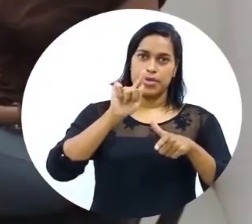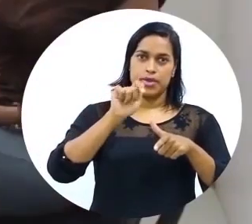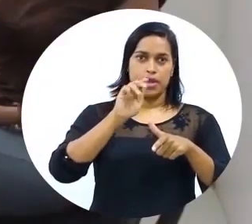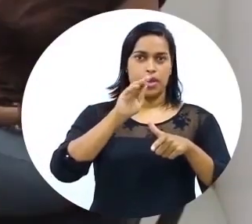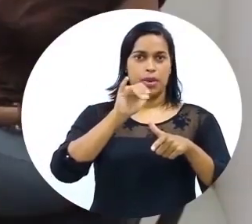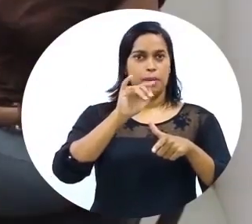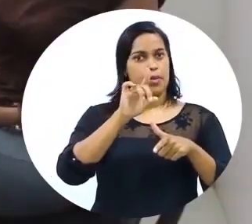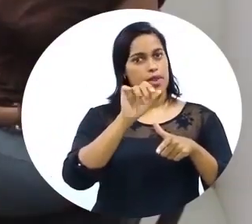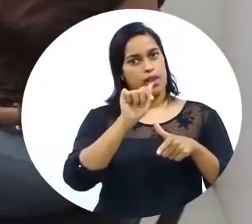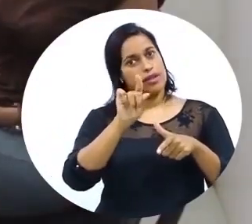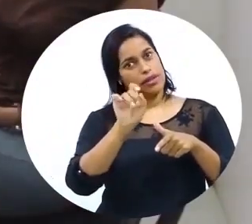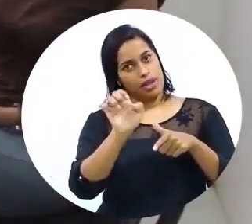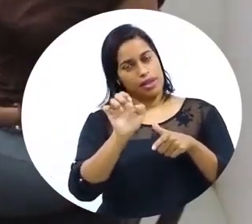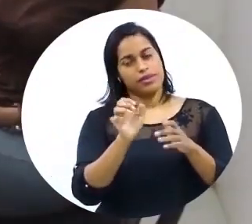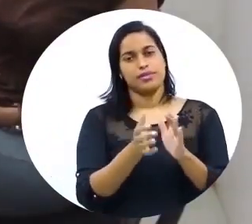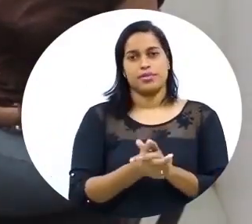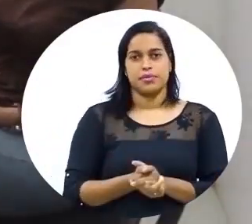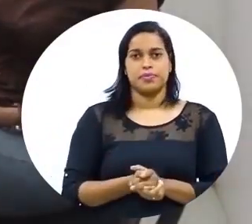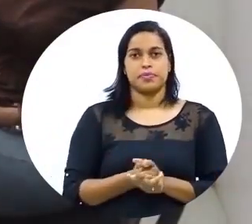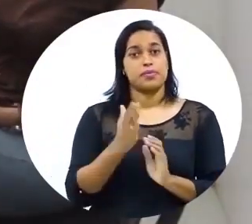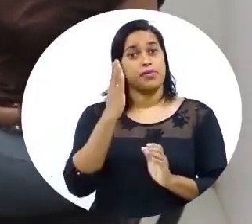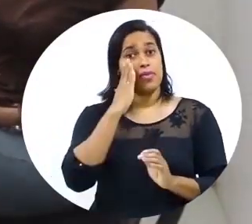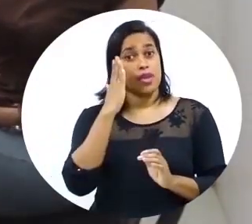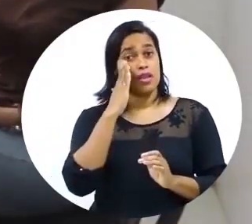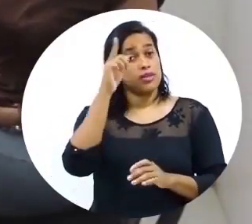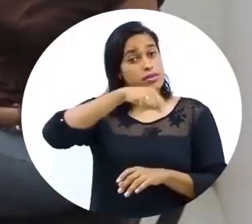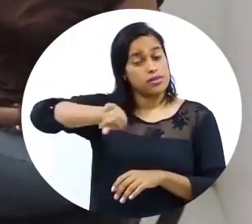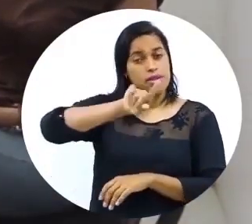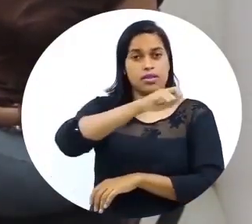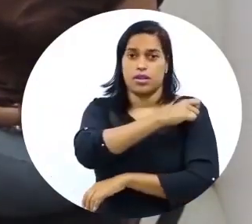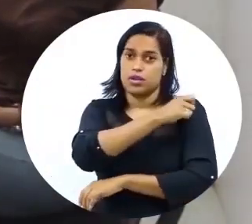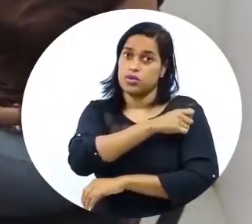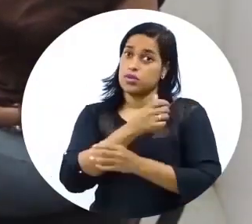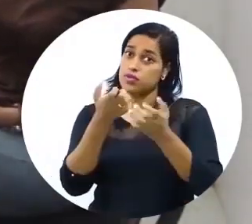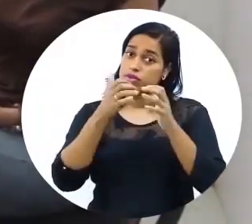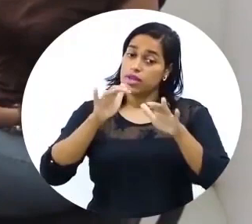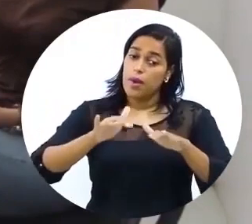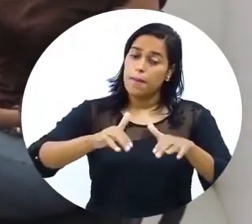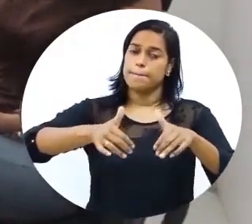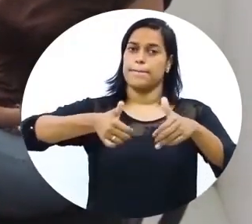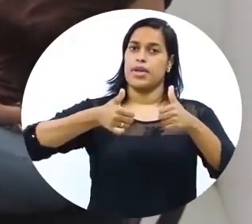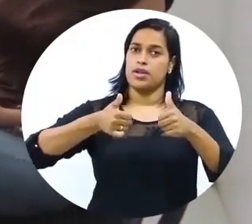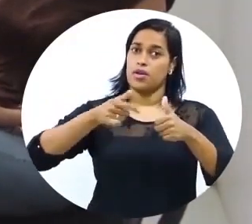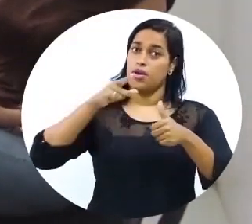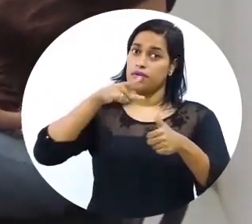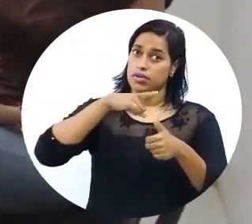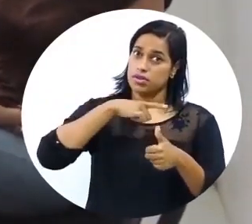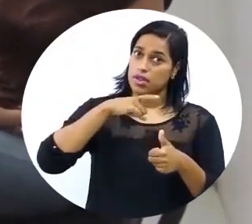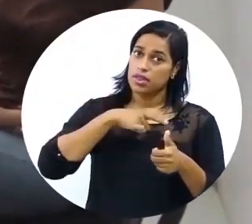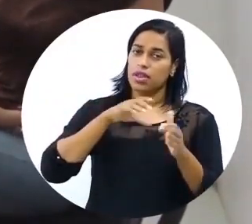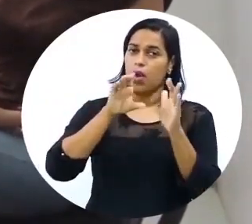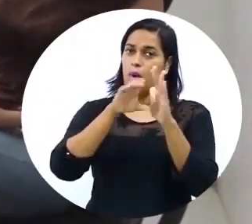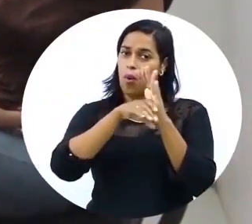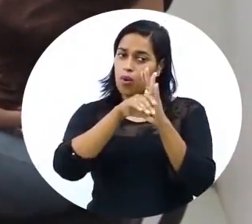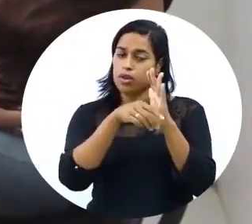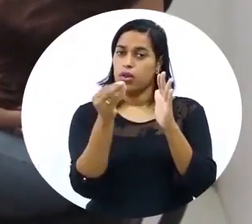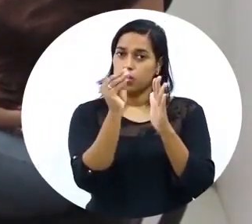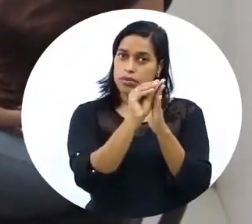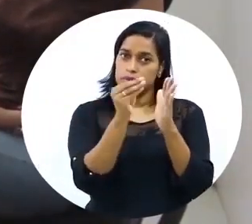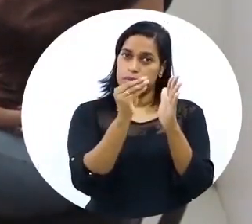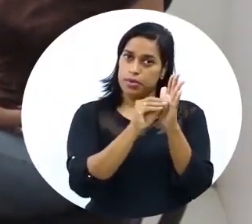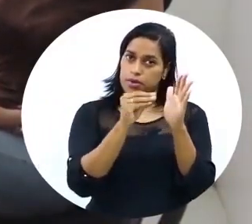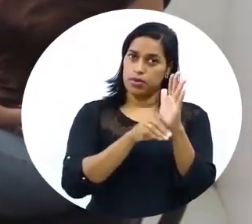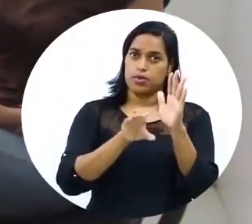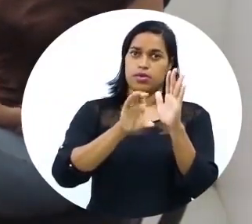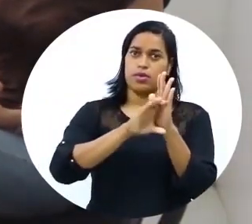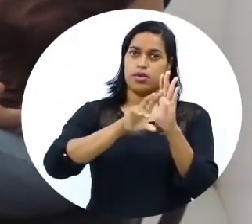carreira. Entenda, aluno, o que a gente quer para vocês é o melhor. E o melhor é você ter um conteúdo para rechear o seu